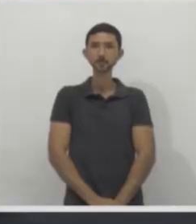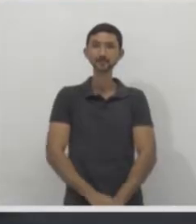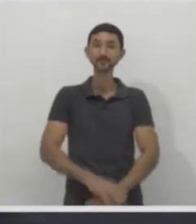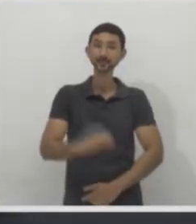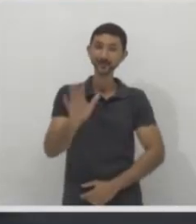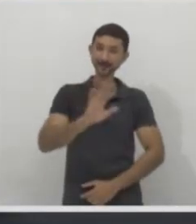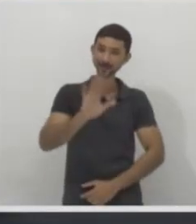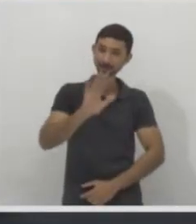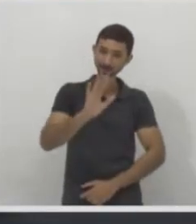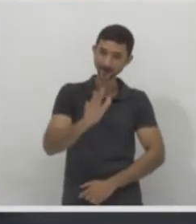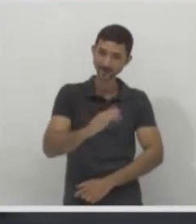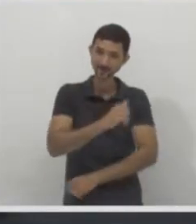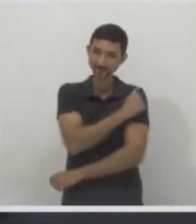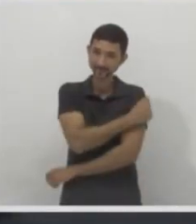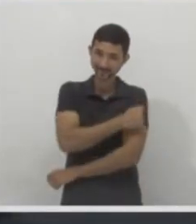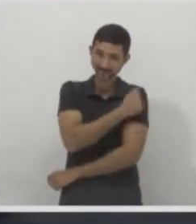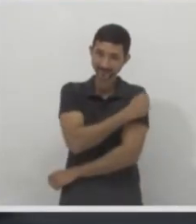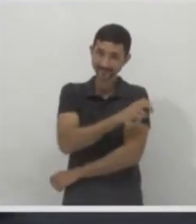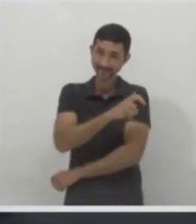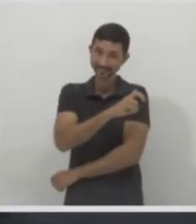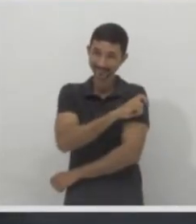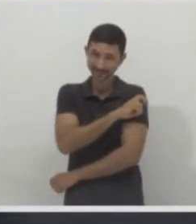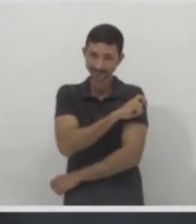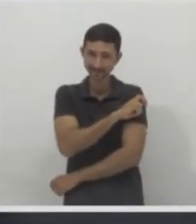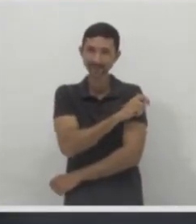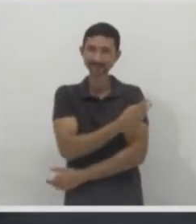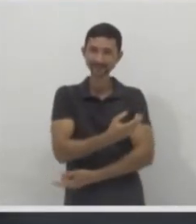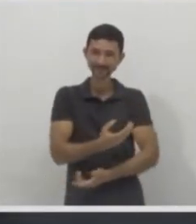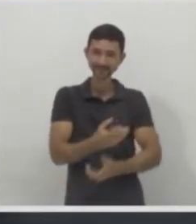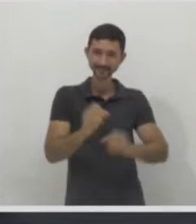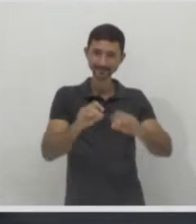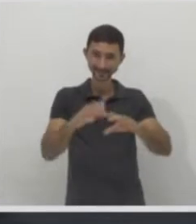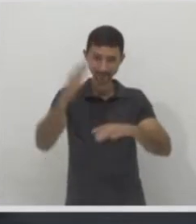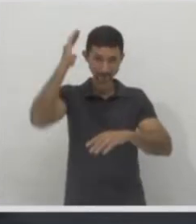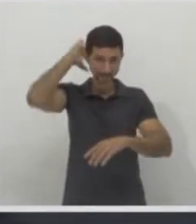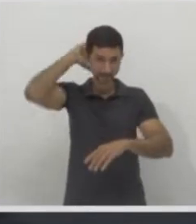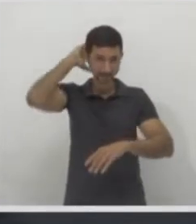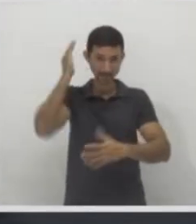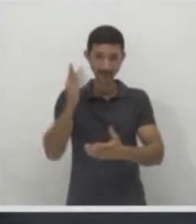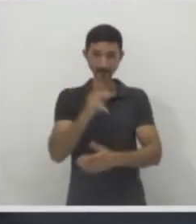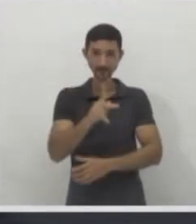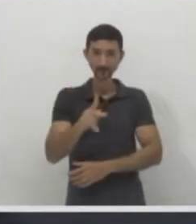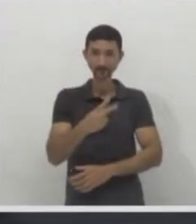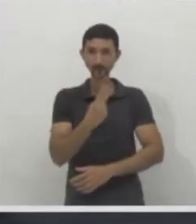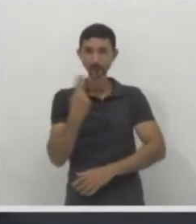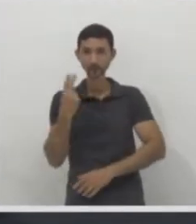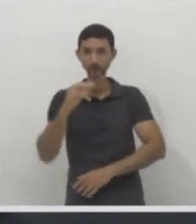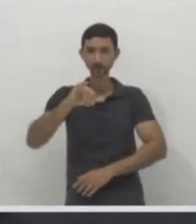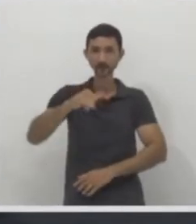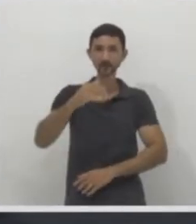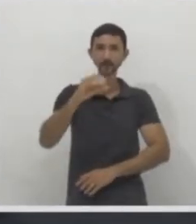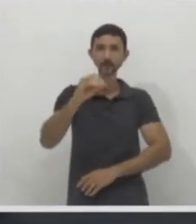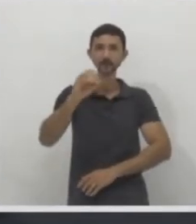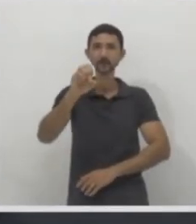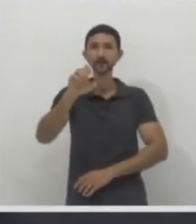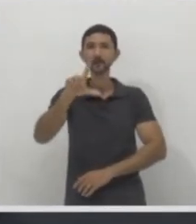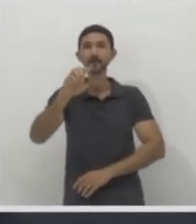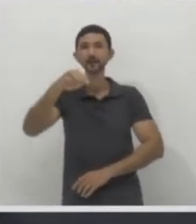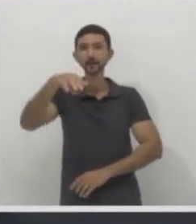Olá, galerinha do 5º ano da Rede Municipal de Ensino de Belém. Eu sou a professora Joelma. Estou aqui para trabalhar com